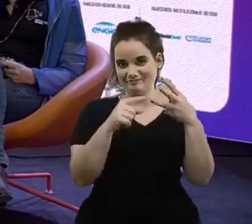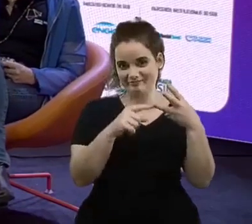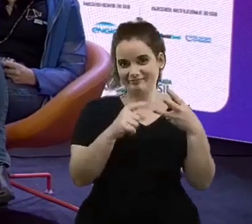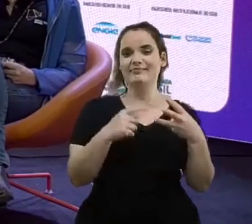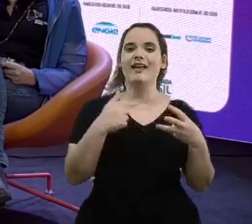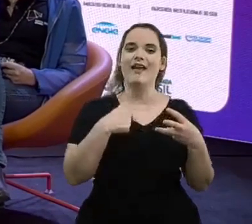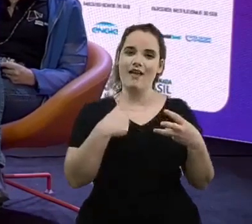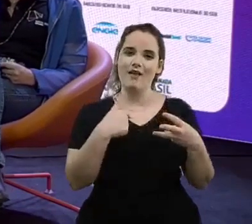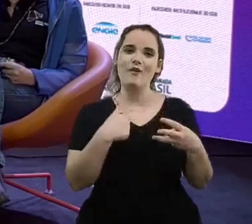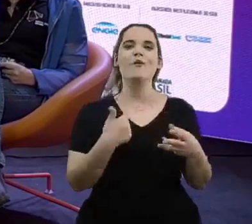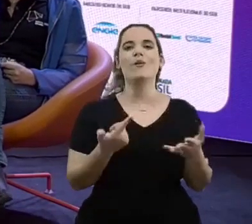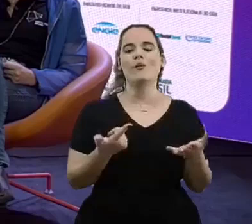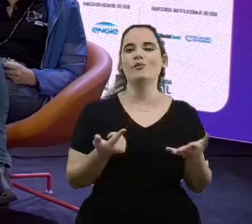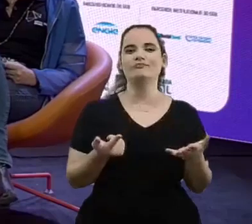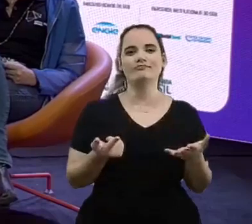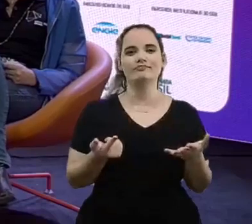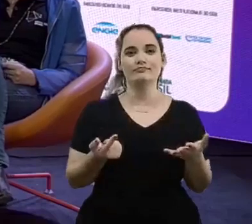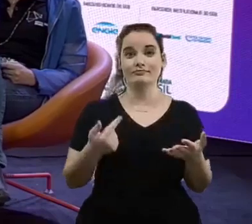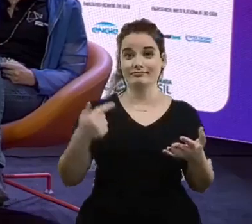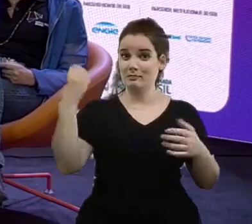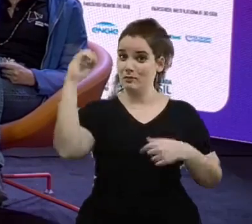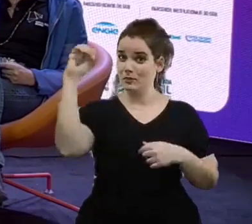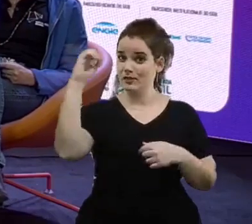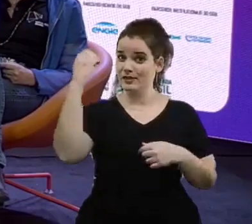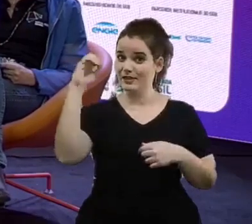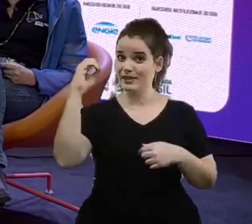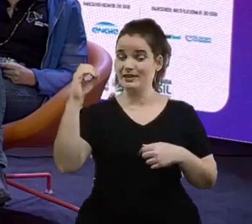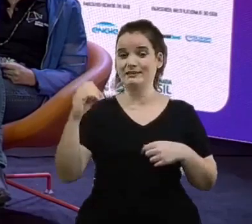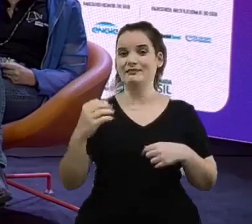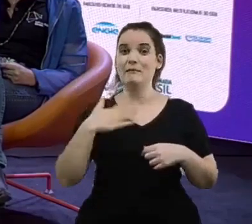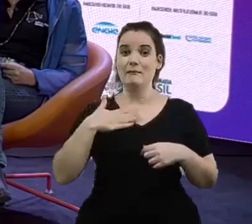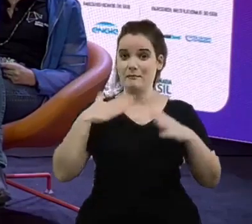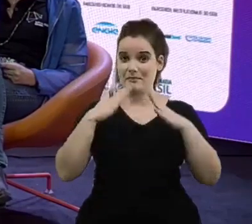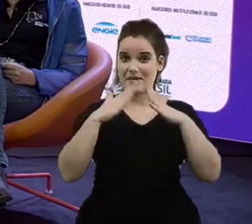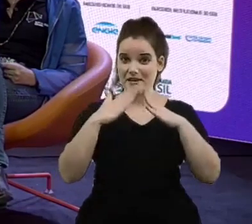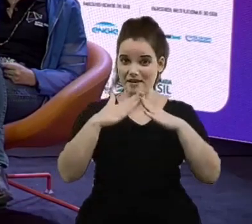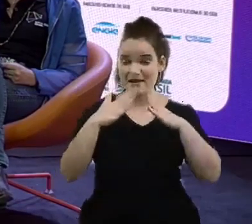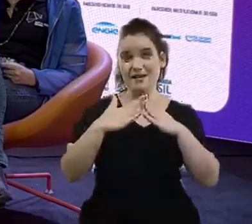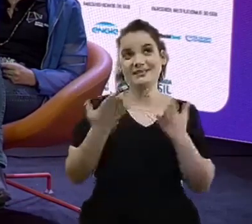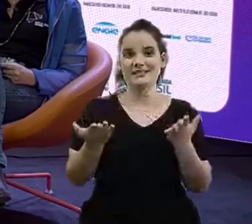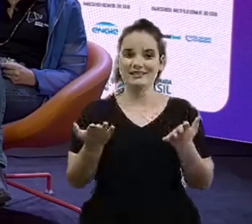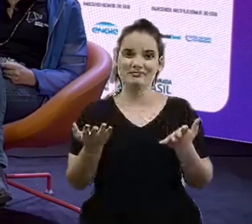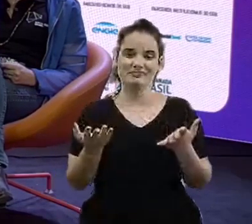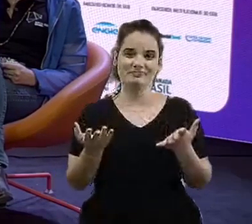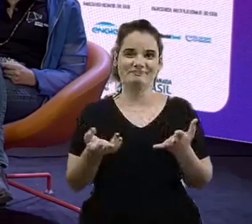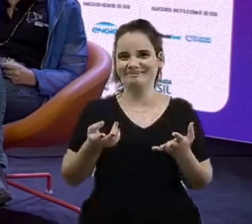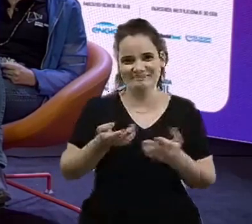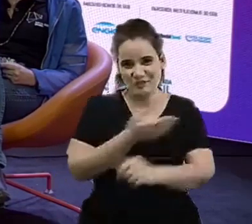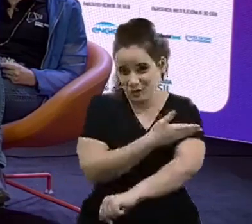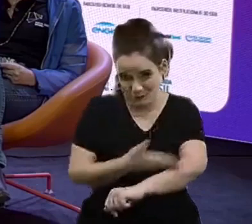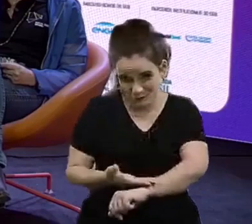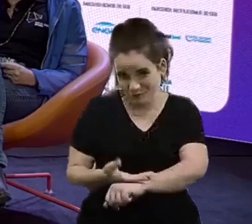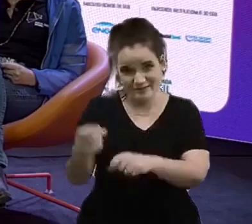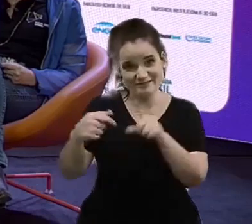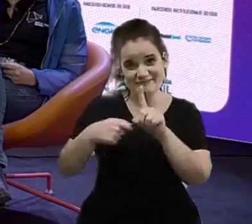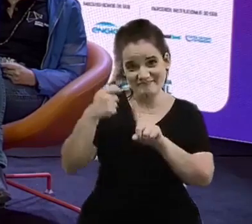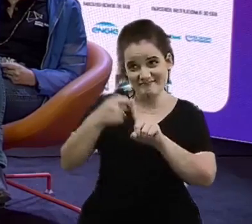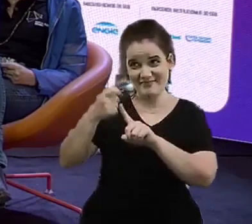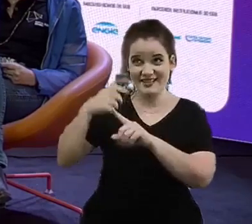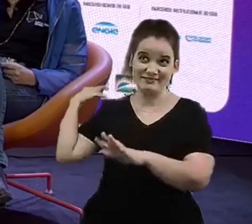Estou aqui em Porto Alegre, na minha casa, como de costume nos últimos meses, mas já